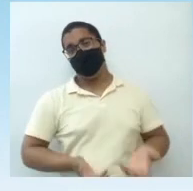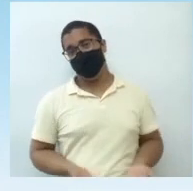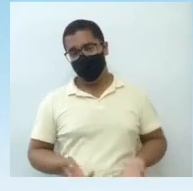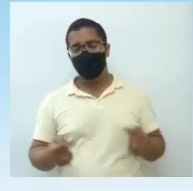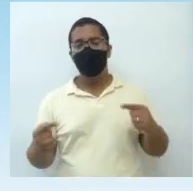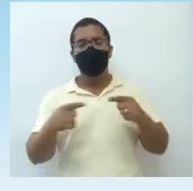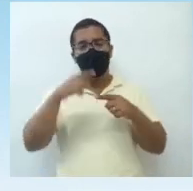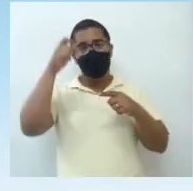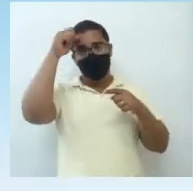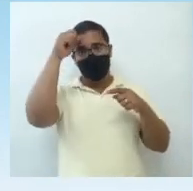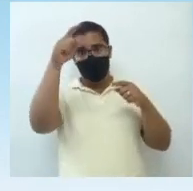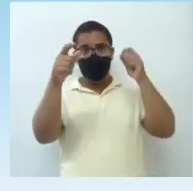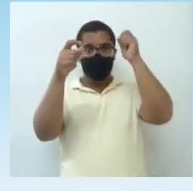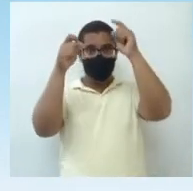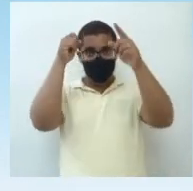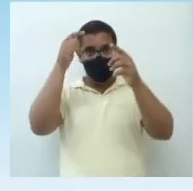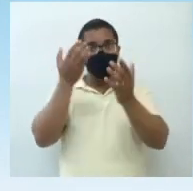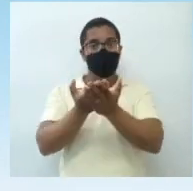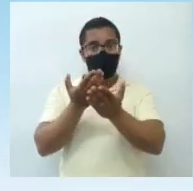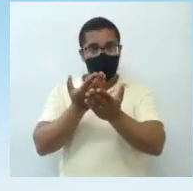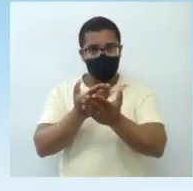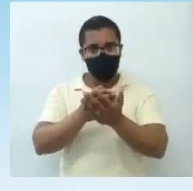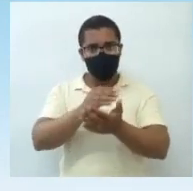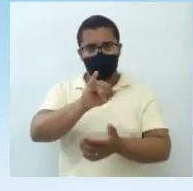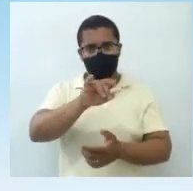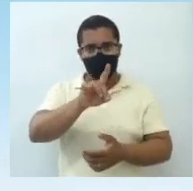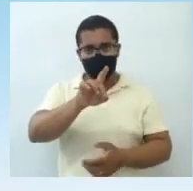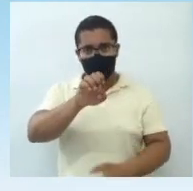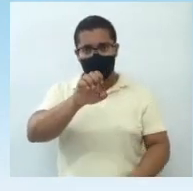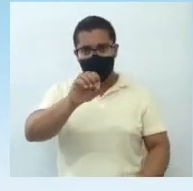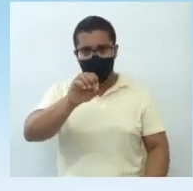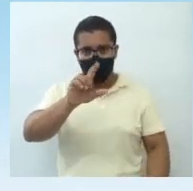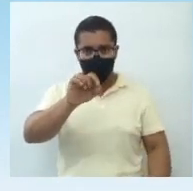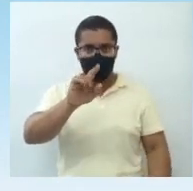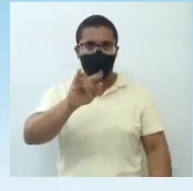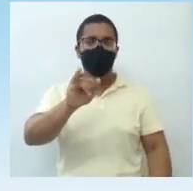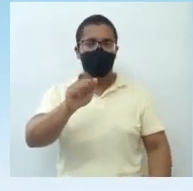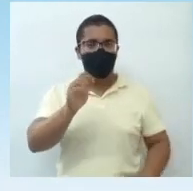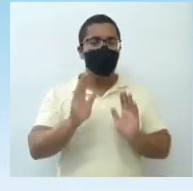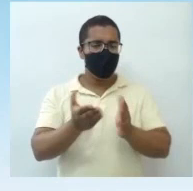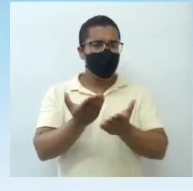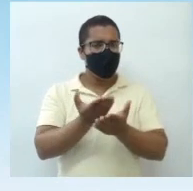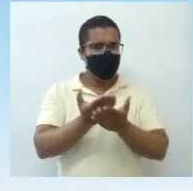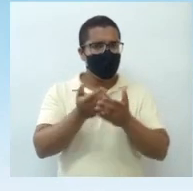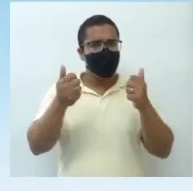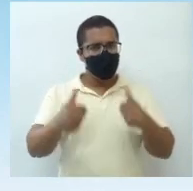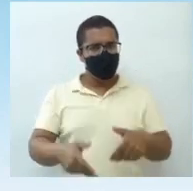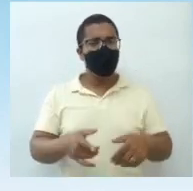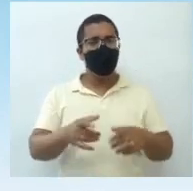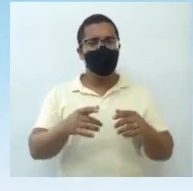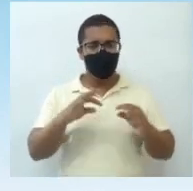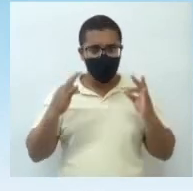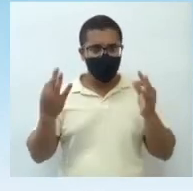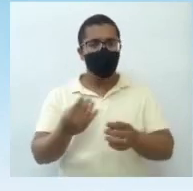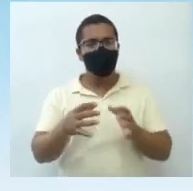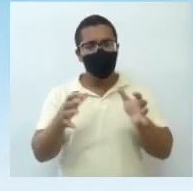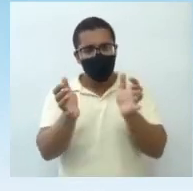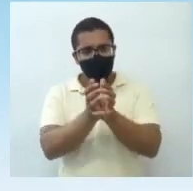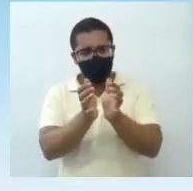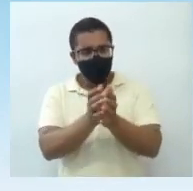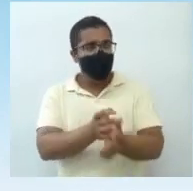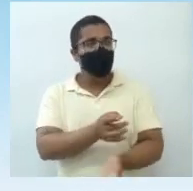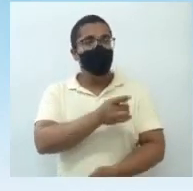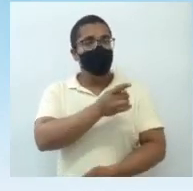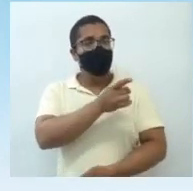ver com ideologia dá uma olhadinha nas aulas de biologia que nós já tivemos também para galera do segundo e do primeiro ano o que é